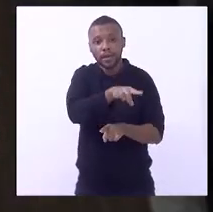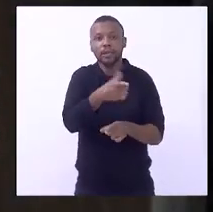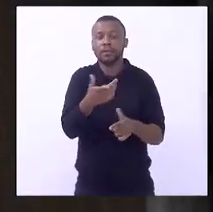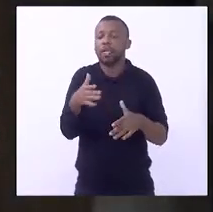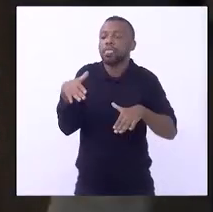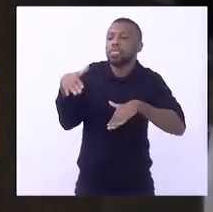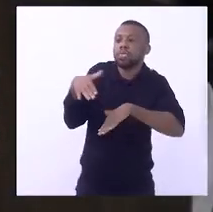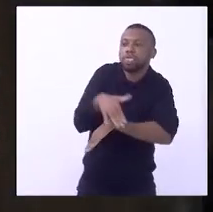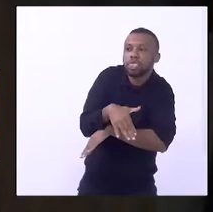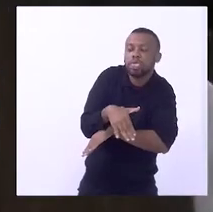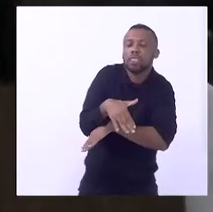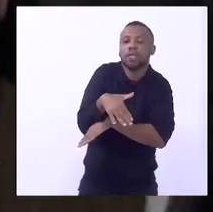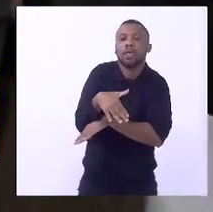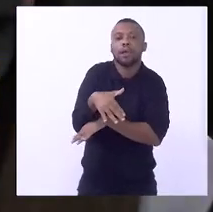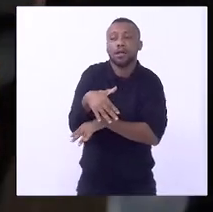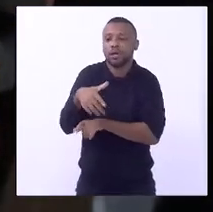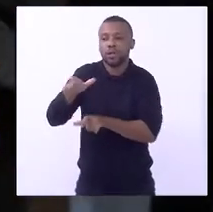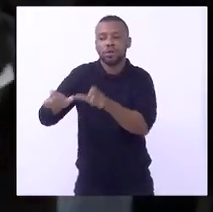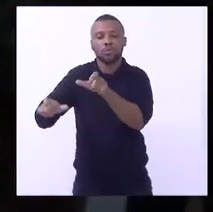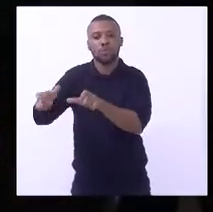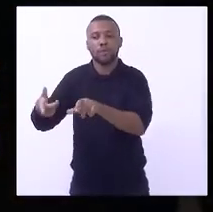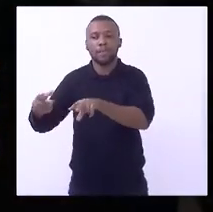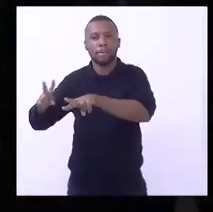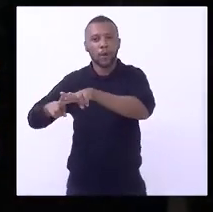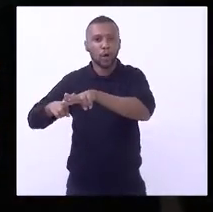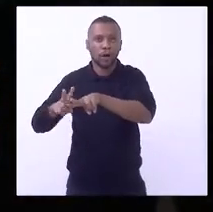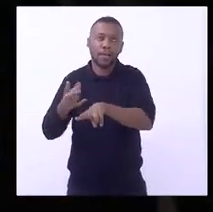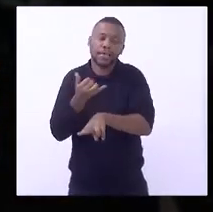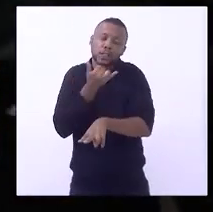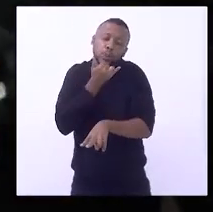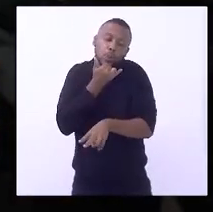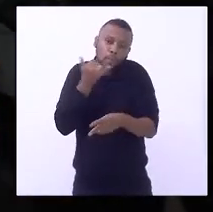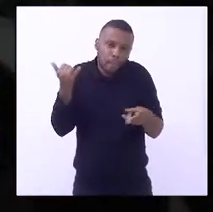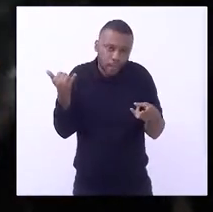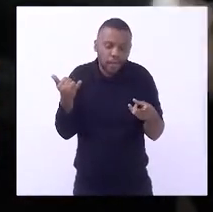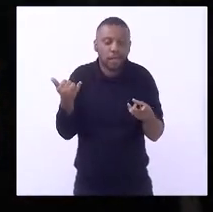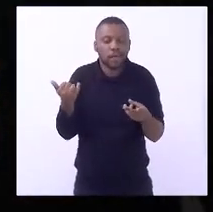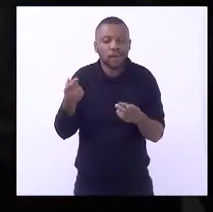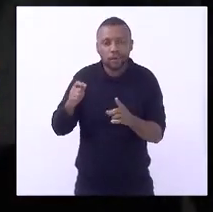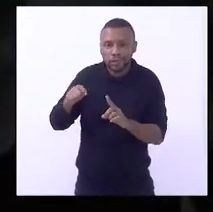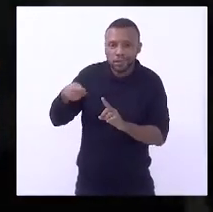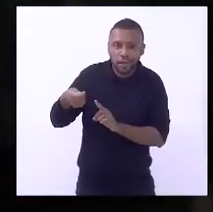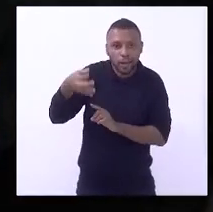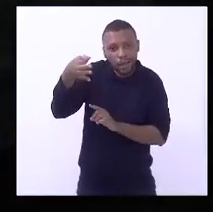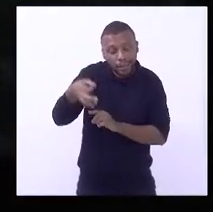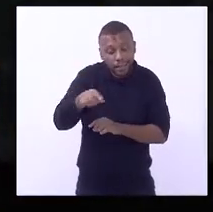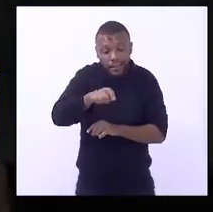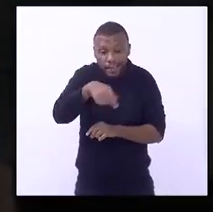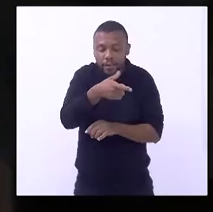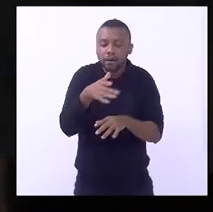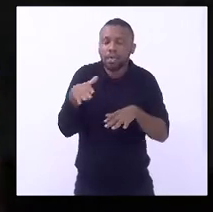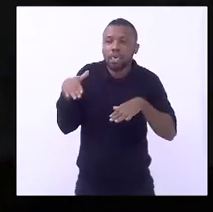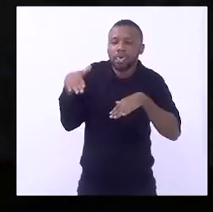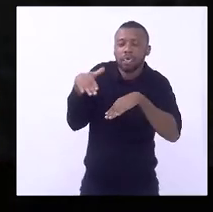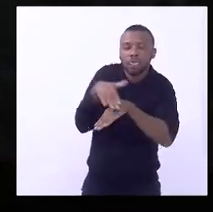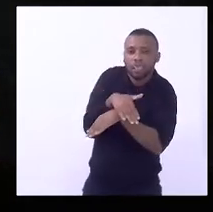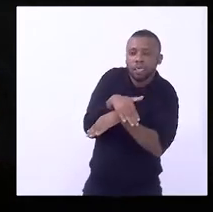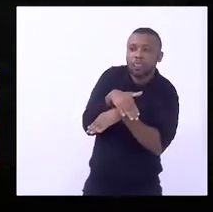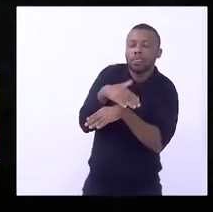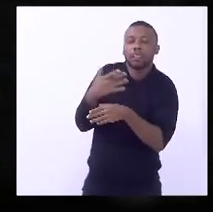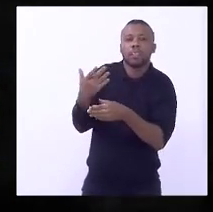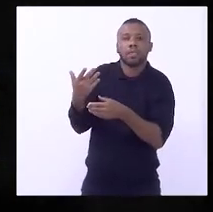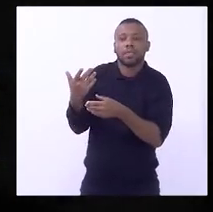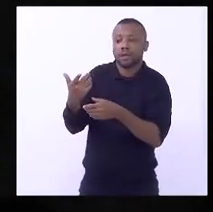reféns dos internos. A palavra, infelizmente, é essa, a expressão é essa. Eles são reféns dos